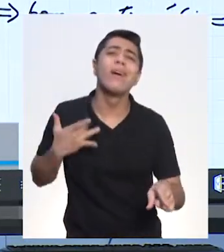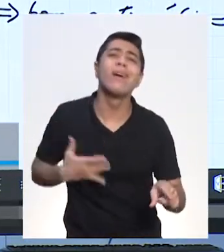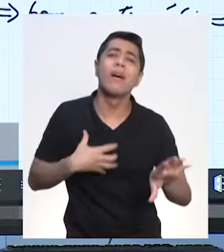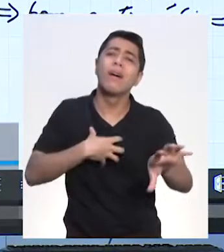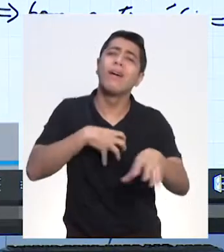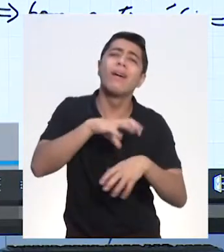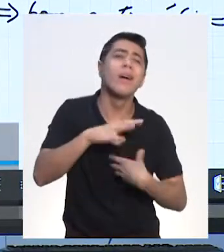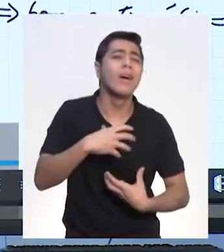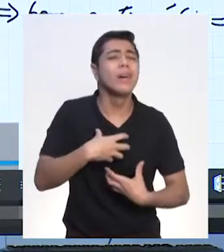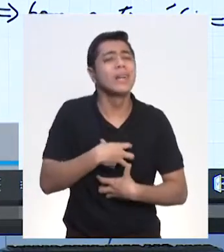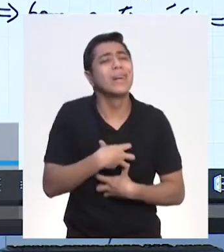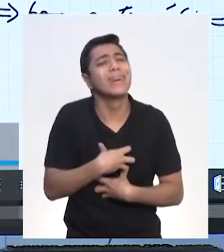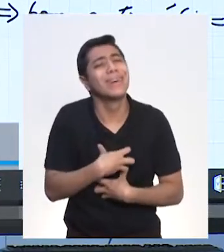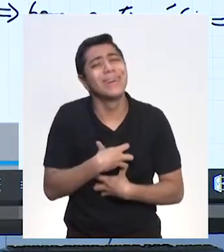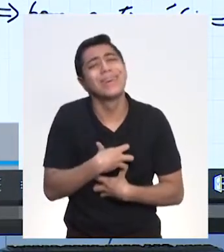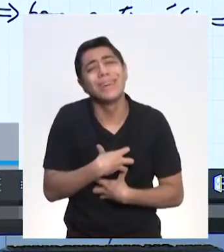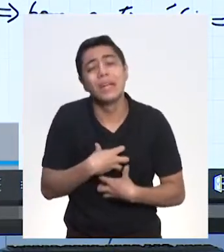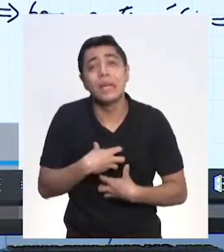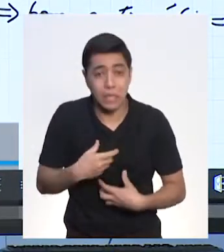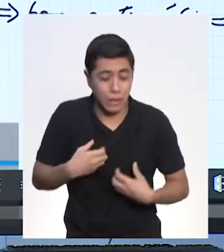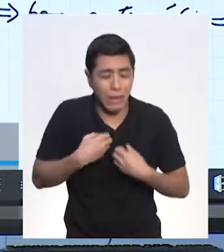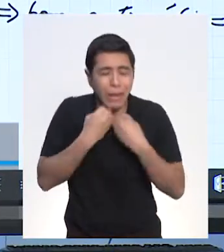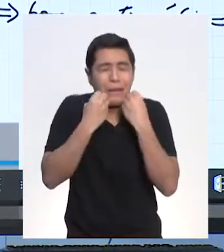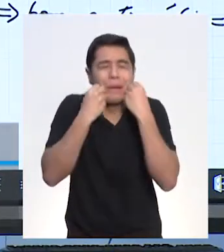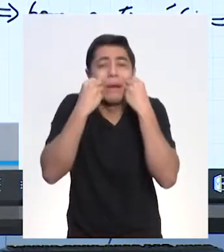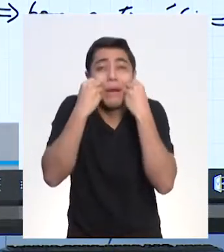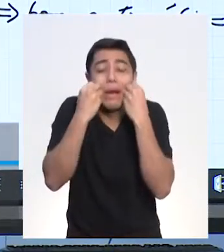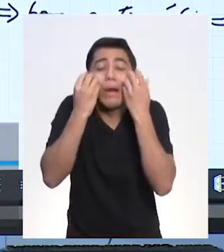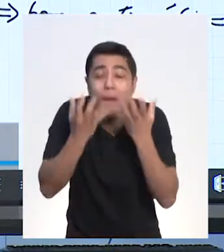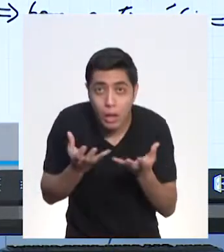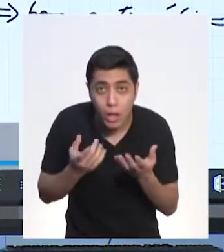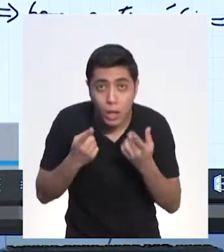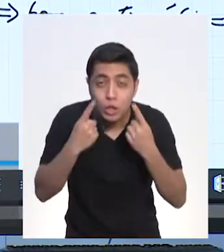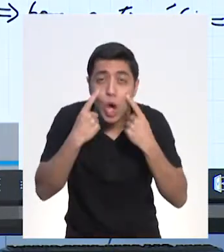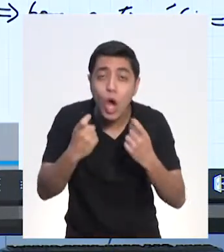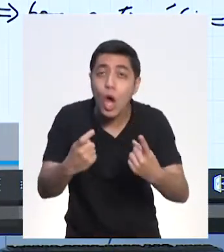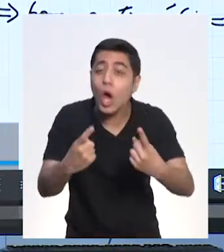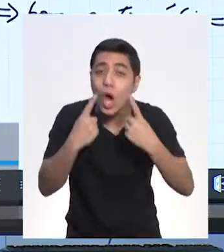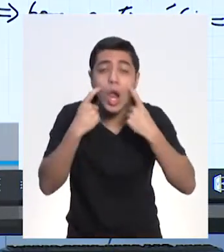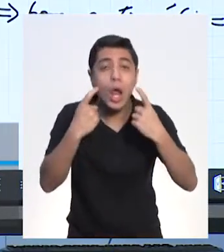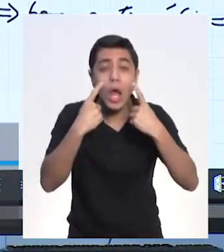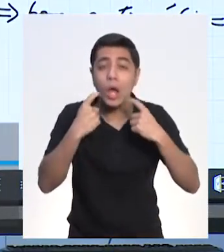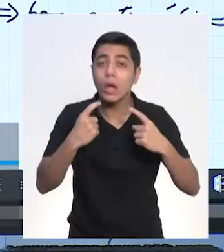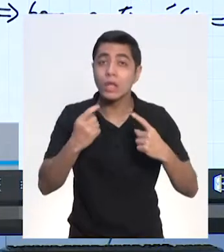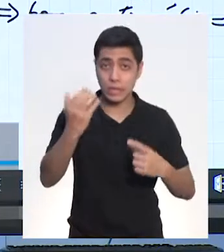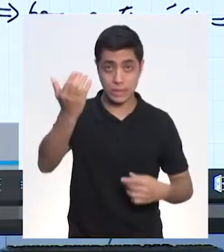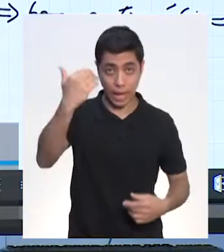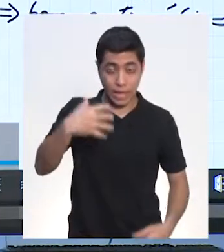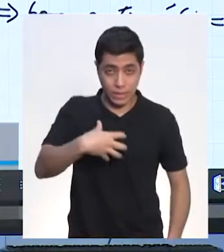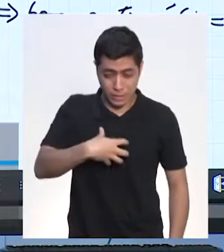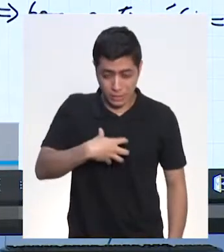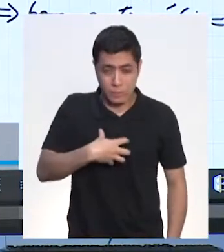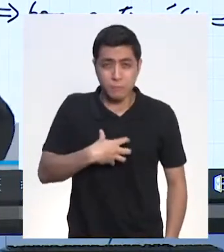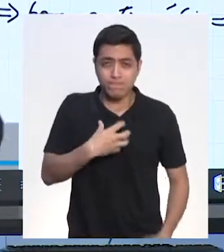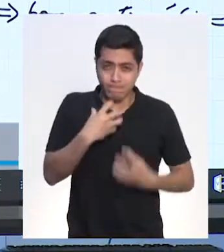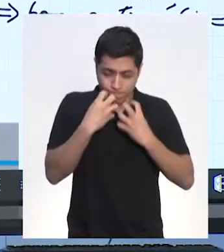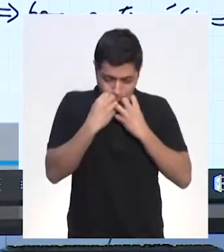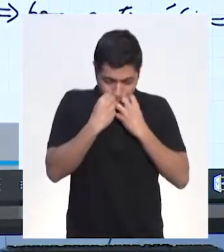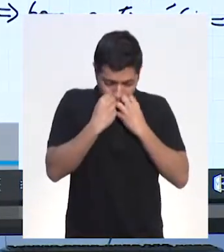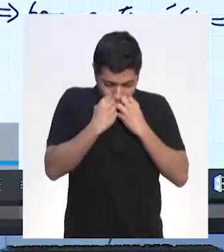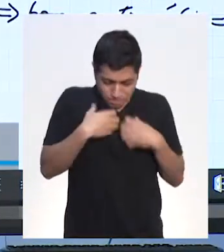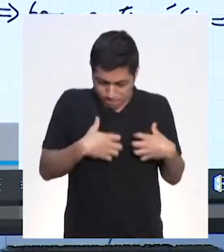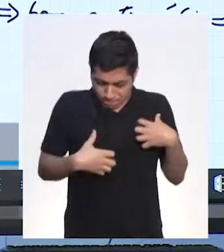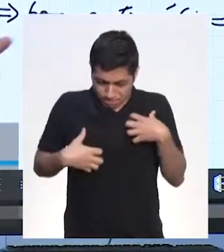pessoas choravam e ali elas purgavam, elas colocavam para fora todos aqueles sentimentos retraídos, né, que elas não poderiam,